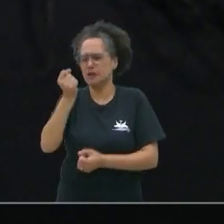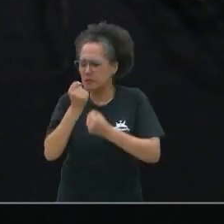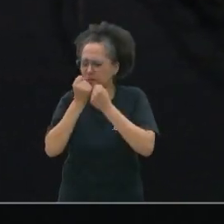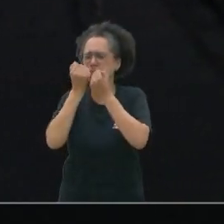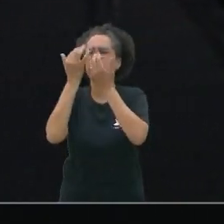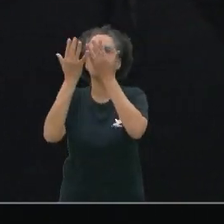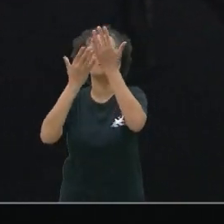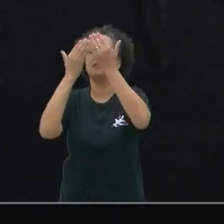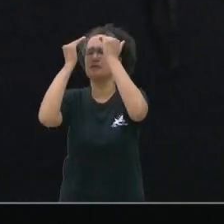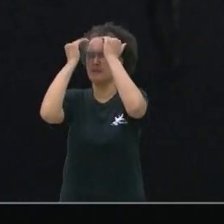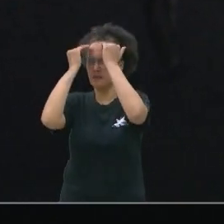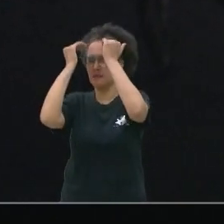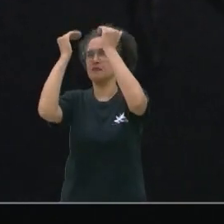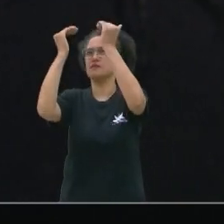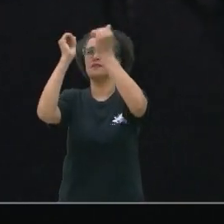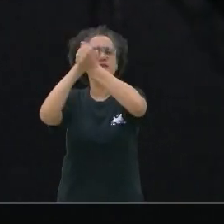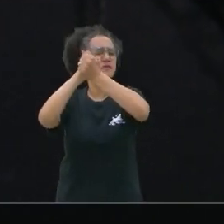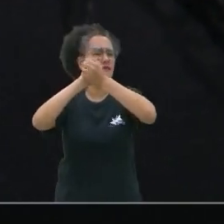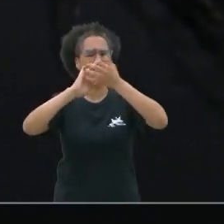ti toda honra, a ti toda